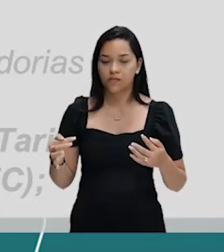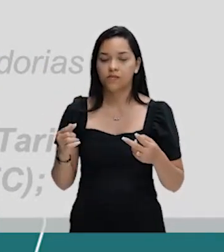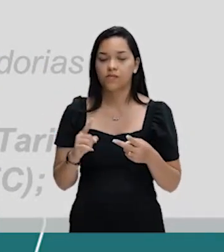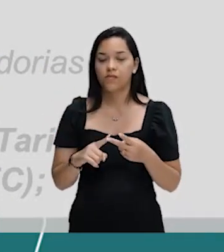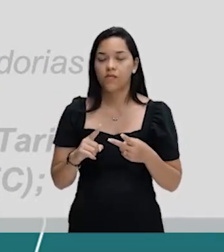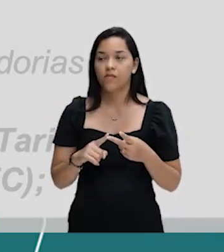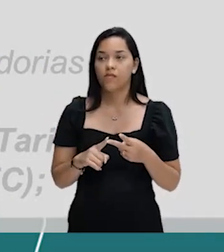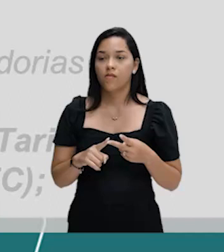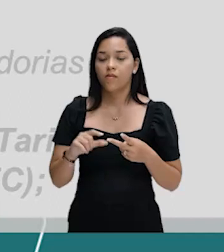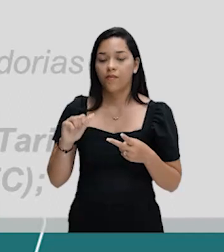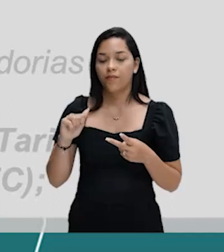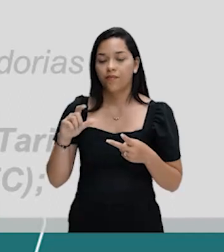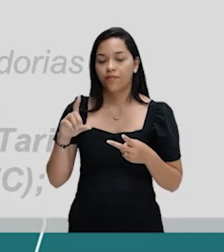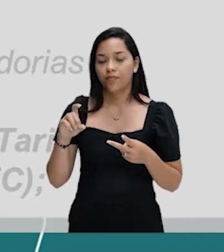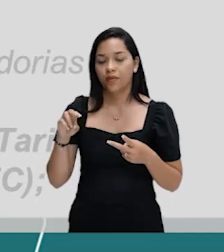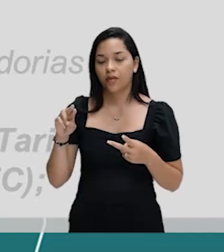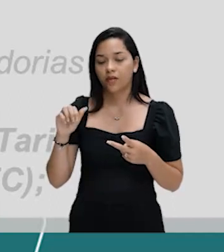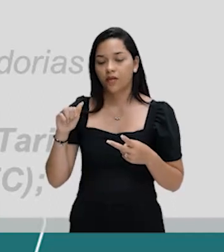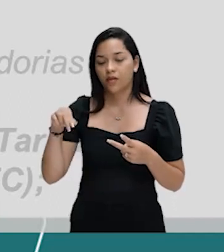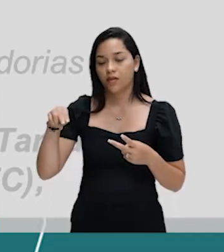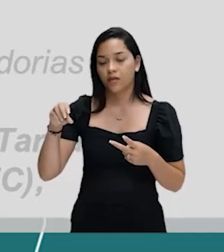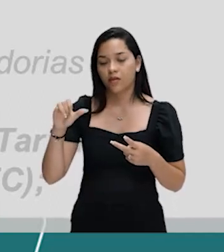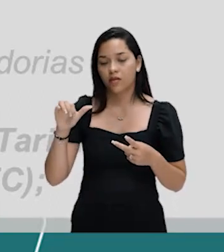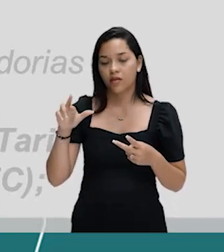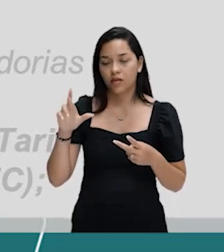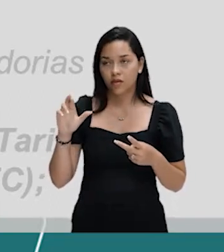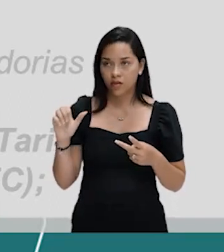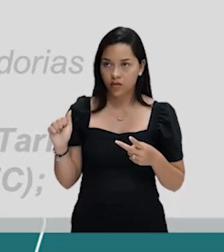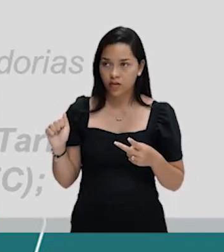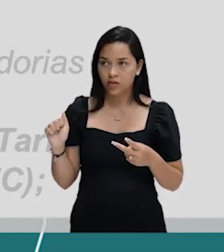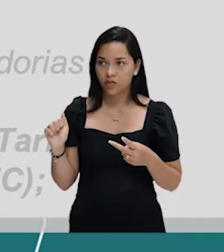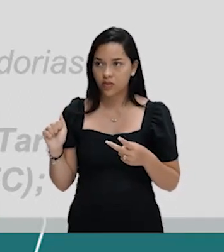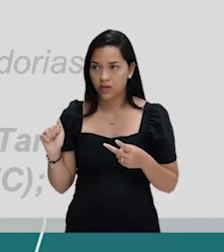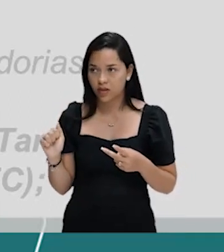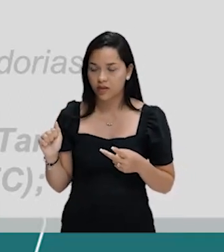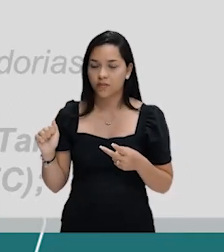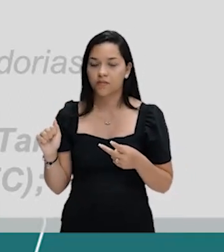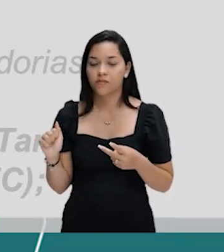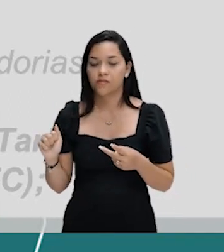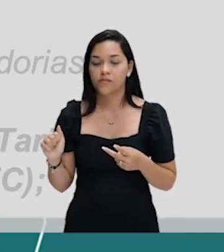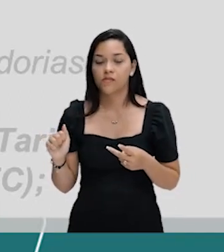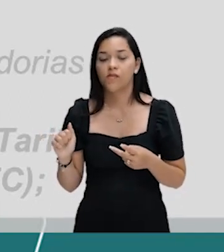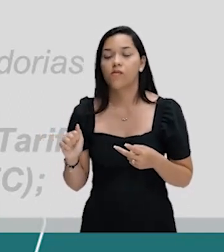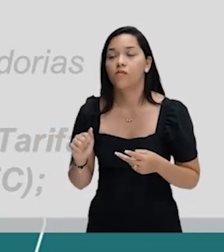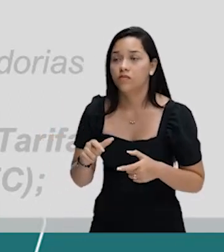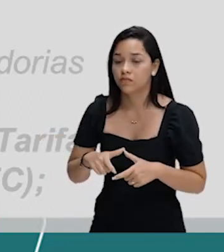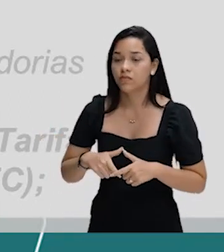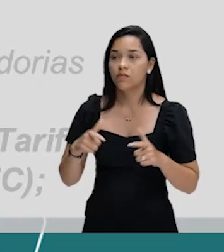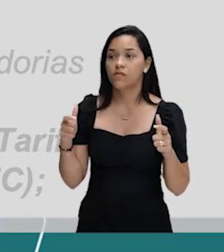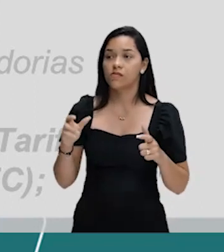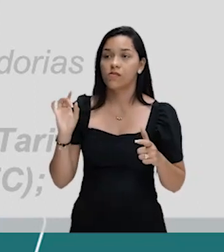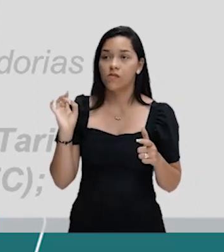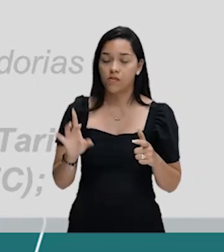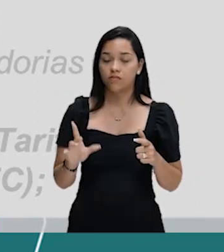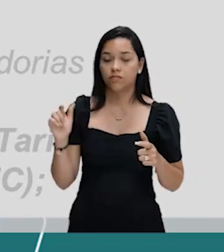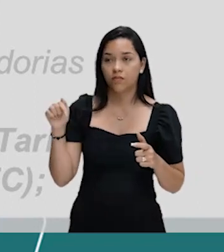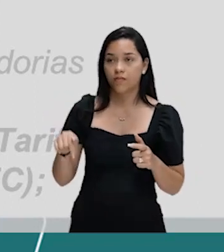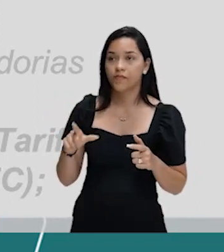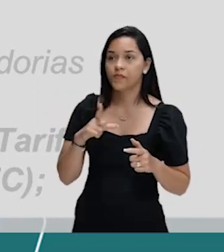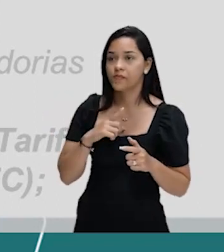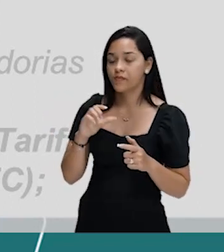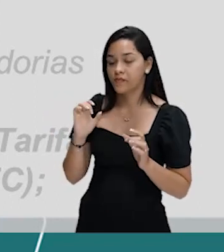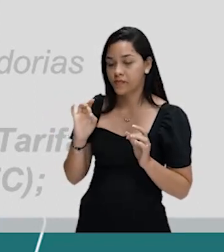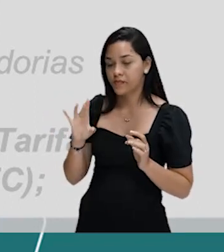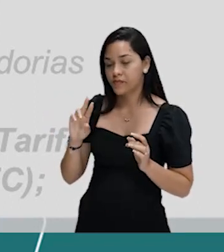econômica, evoluindo para a União Econômica e Monetária, que é o maior tipo de integração, que só quem está aqui é a